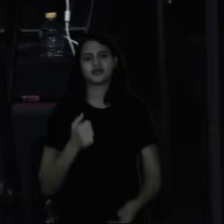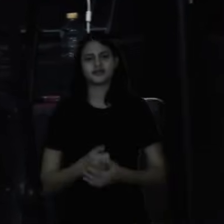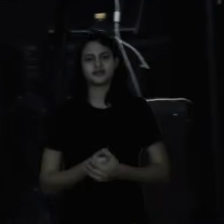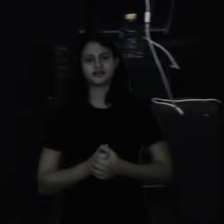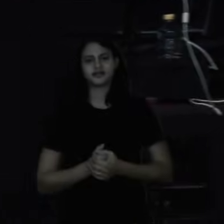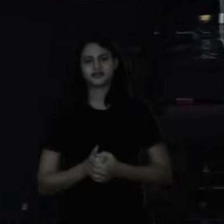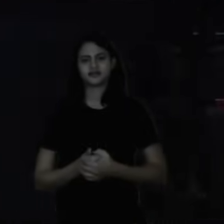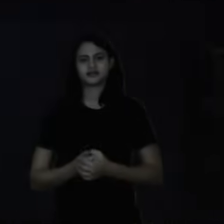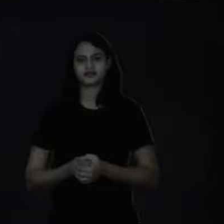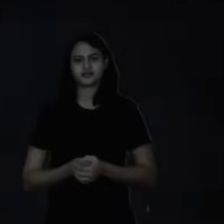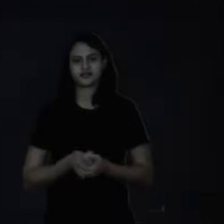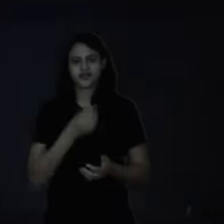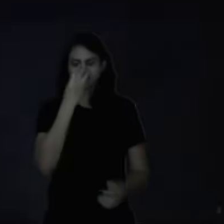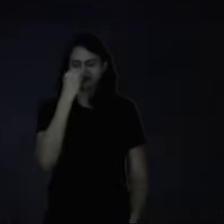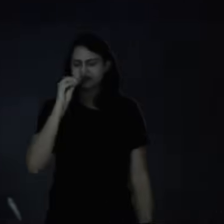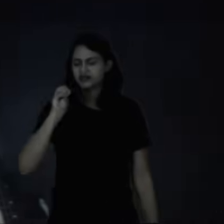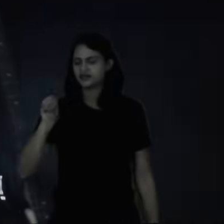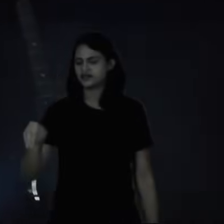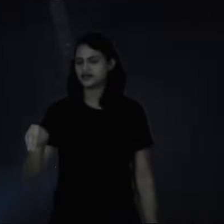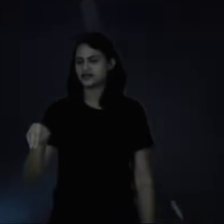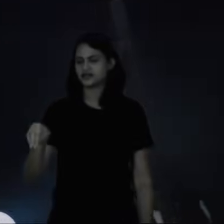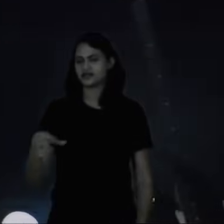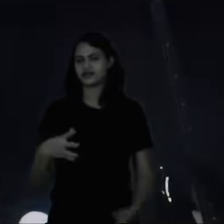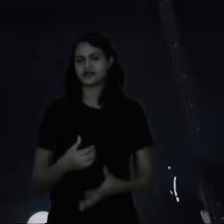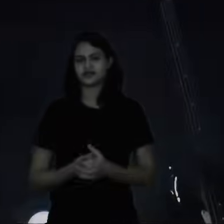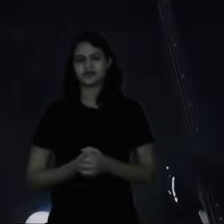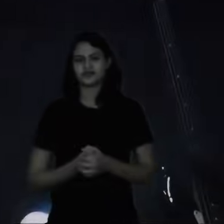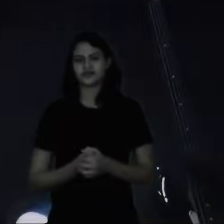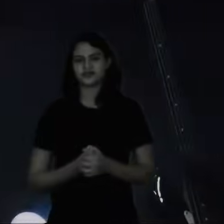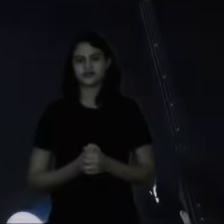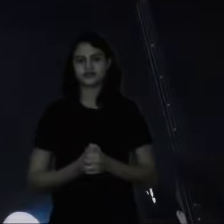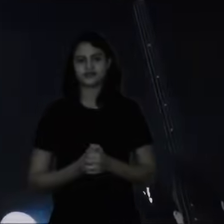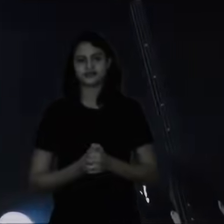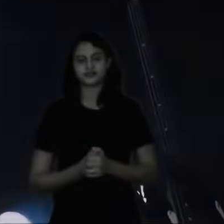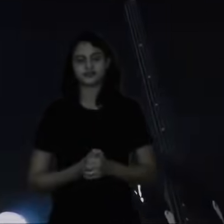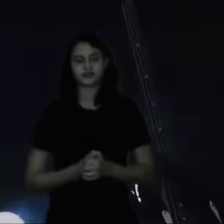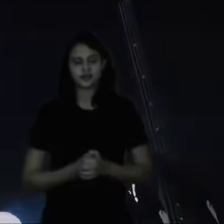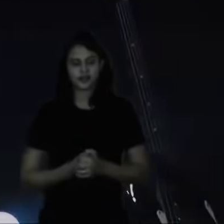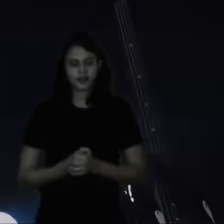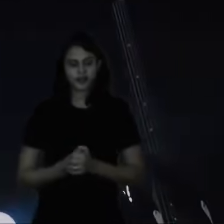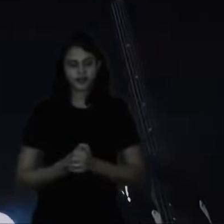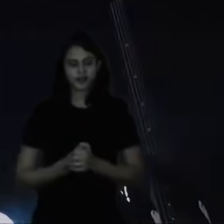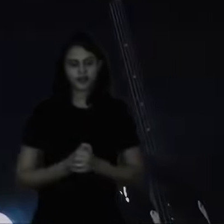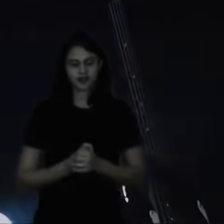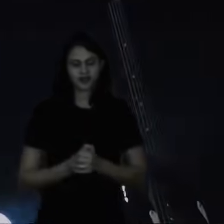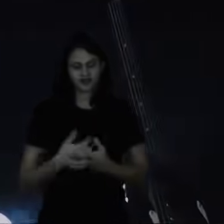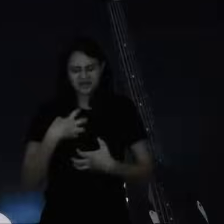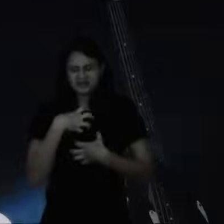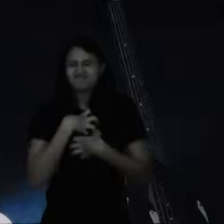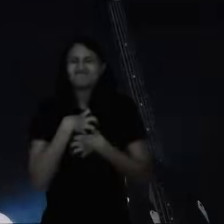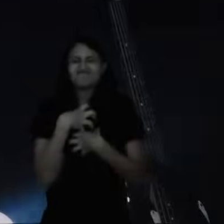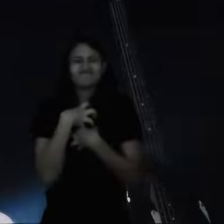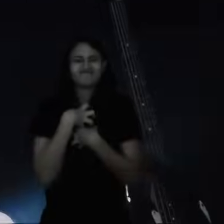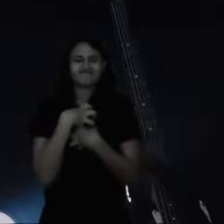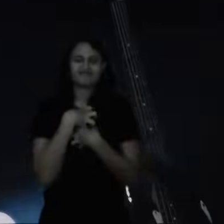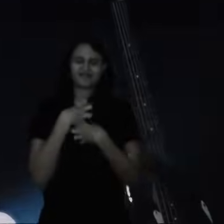A rejeição é algo tão forte, é uma ferida emocional.